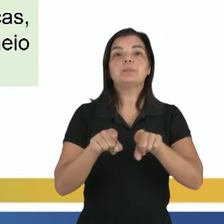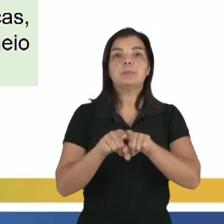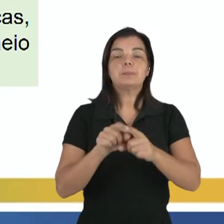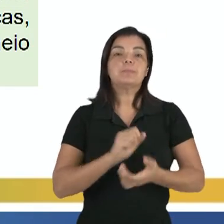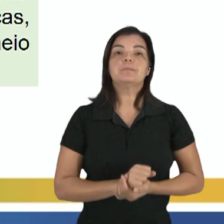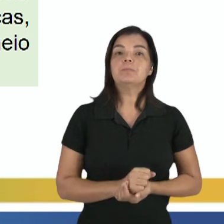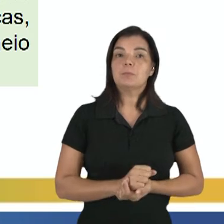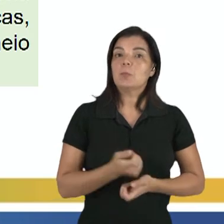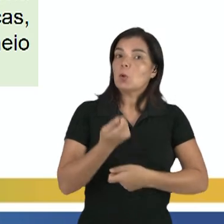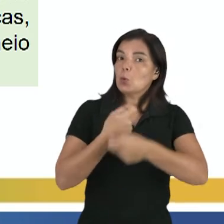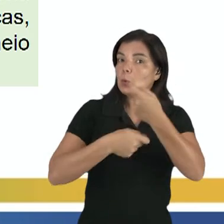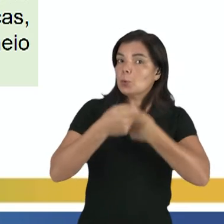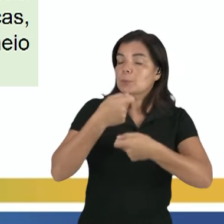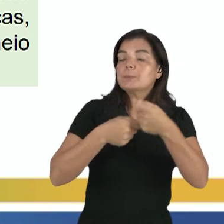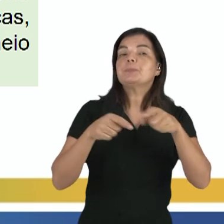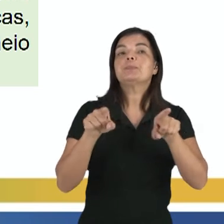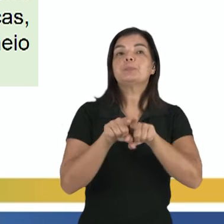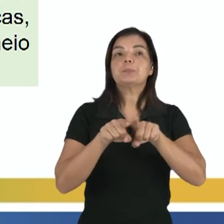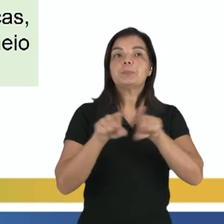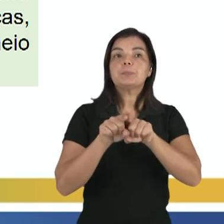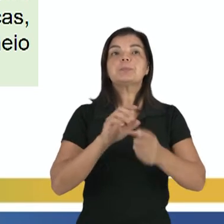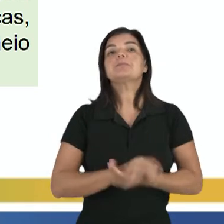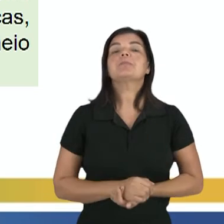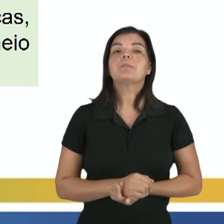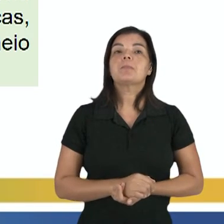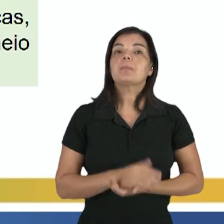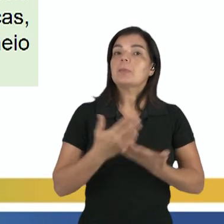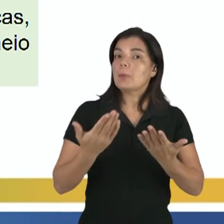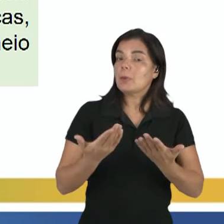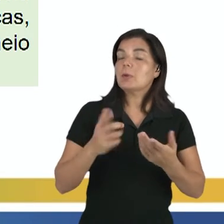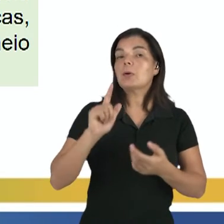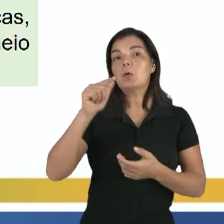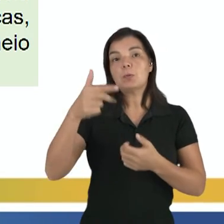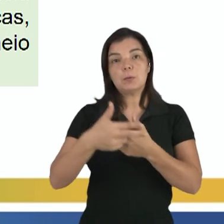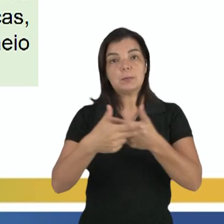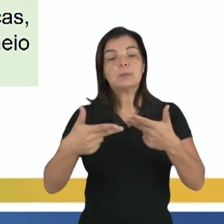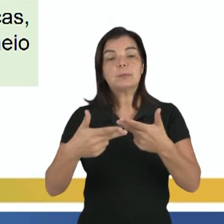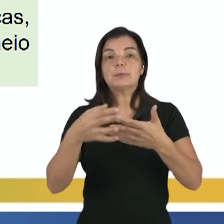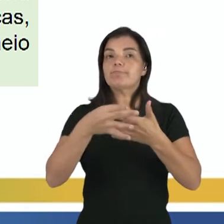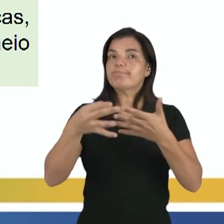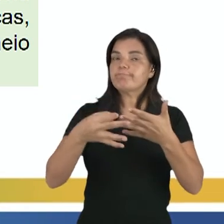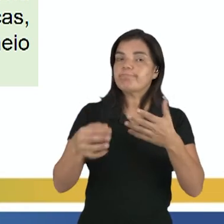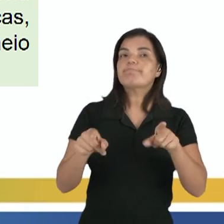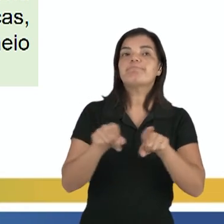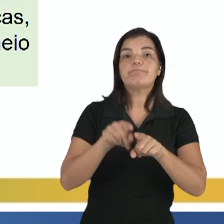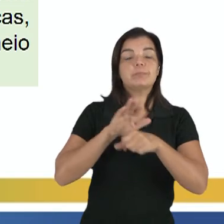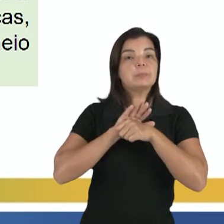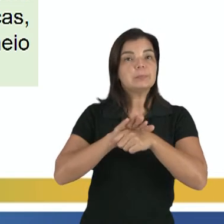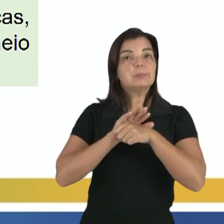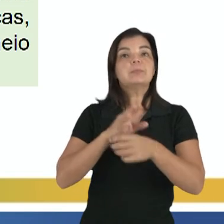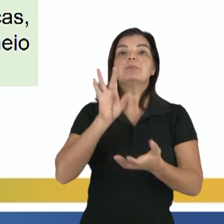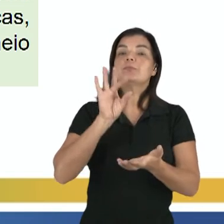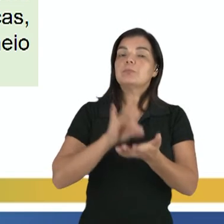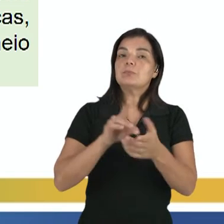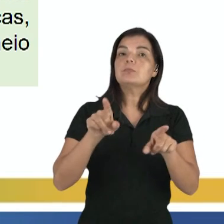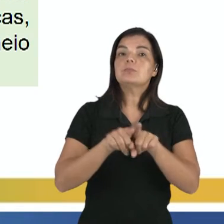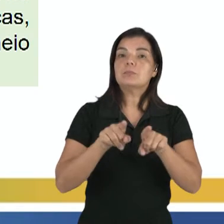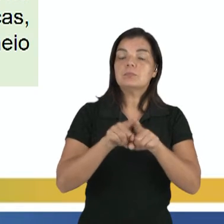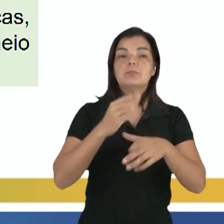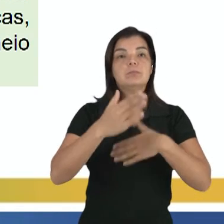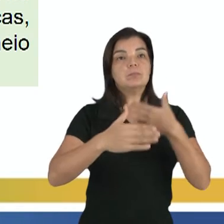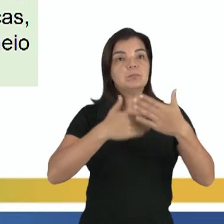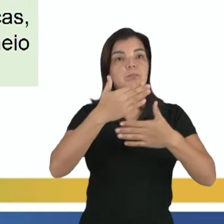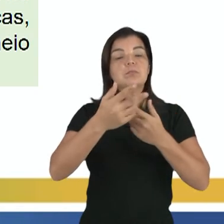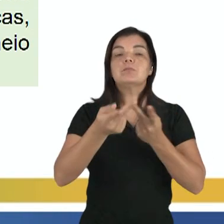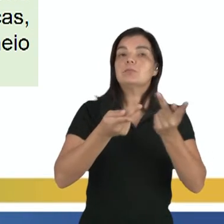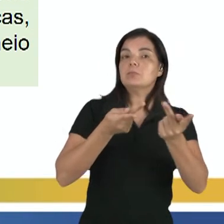o desenvolvimento econômico sustentável, além de outros fatores, né? Então, eles ajudam mesmo a